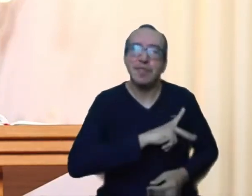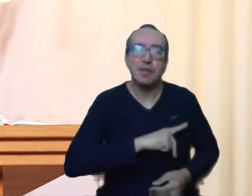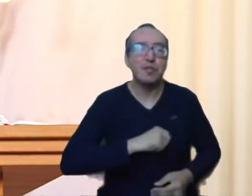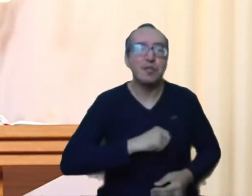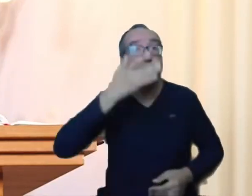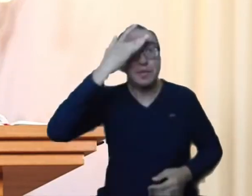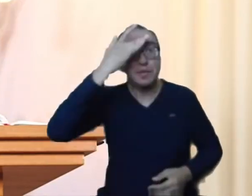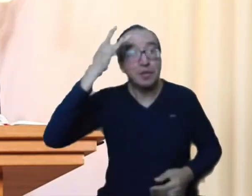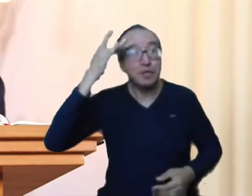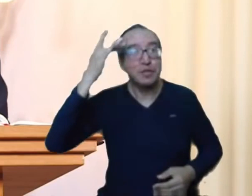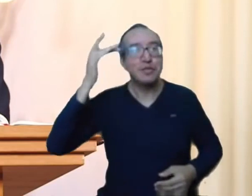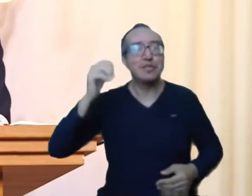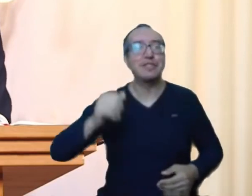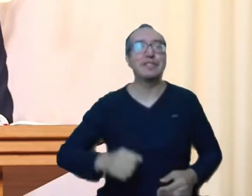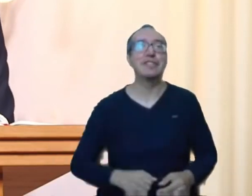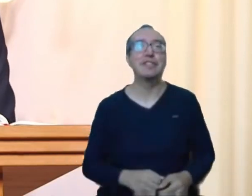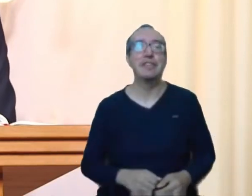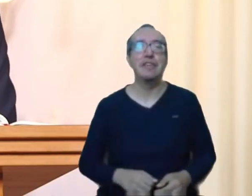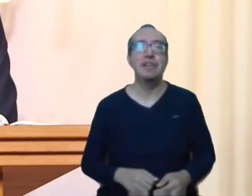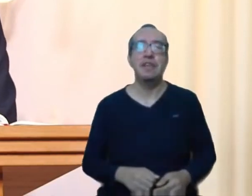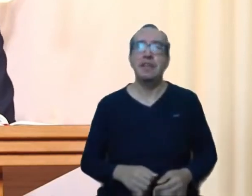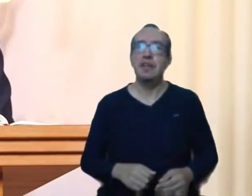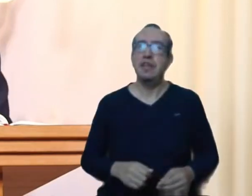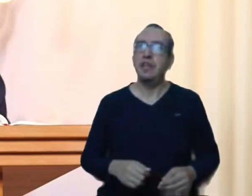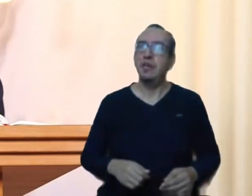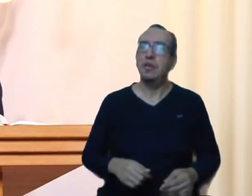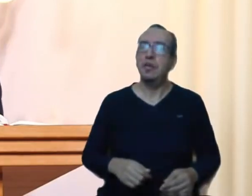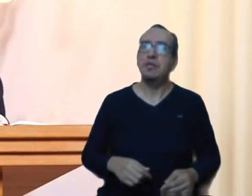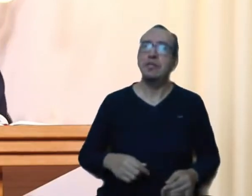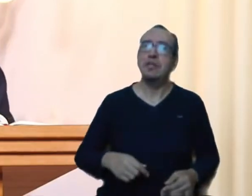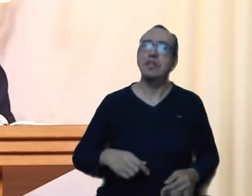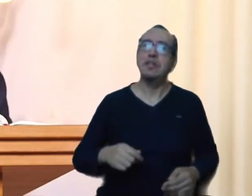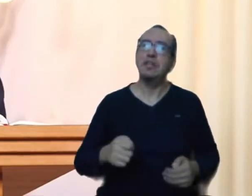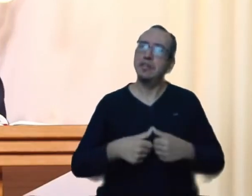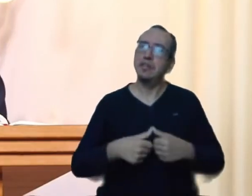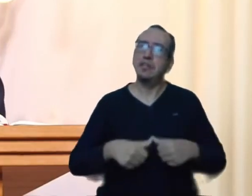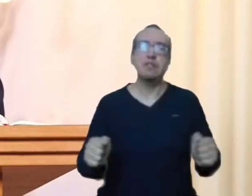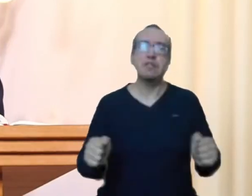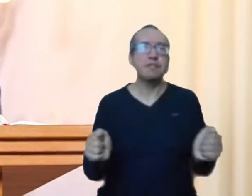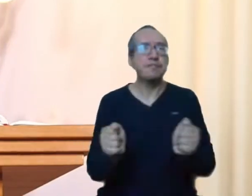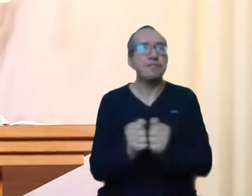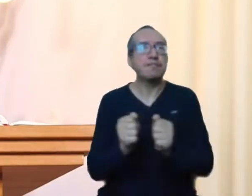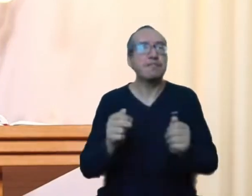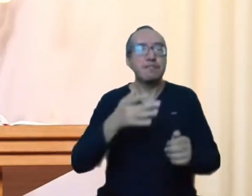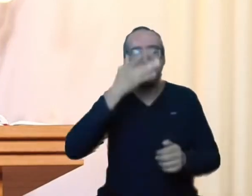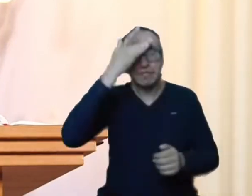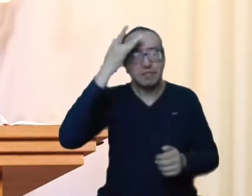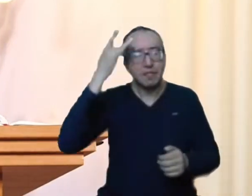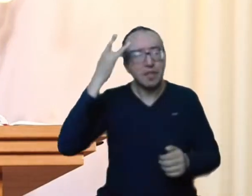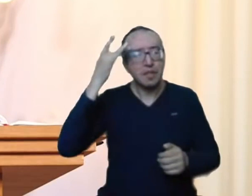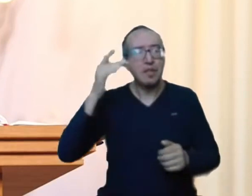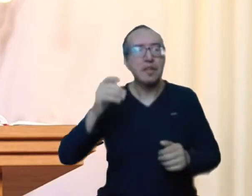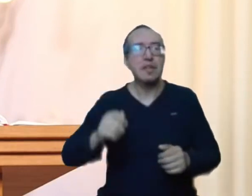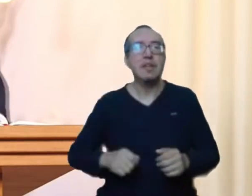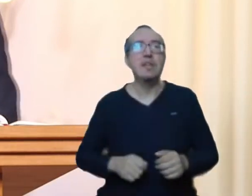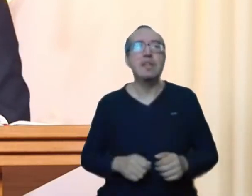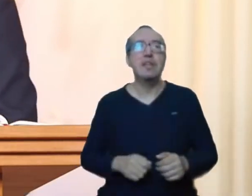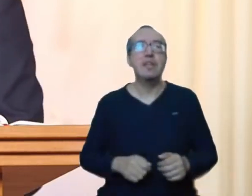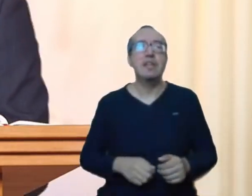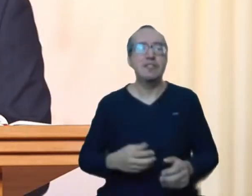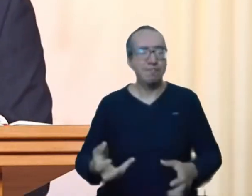oportunidade de estar com elas, ele não poupava tempo. Paulo era diferente de